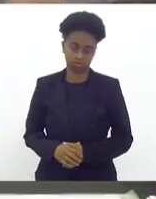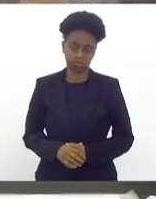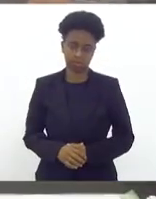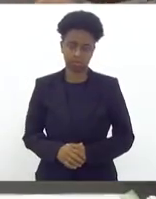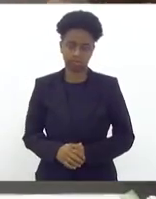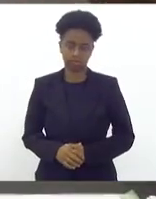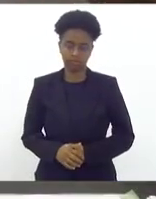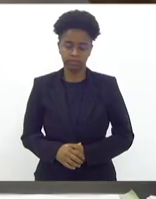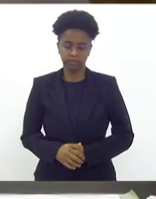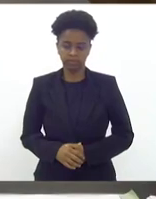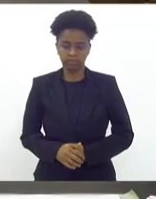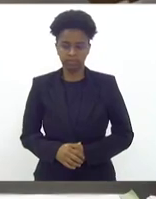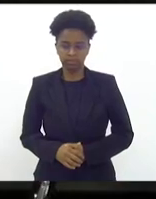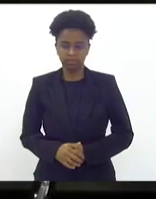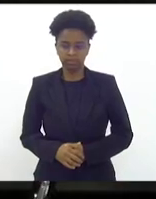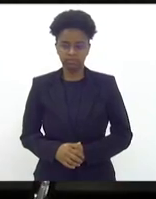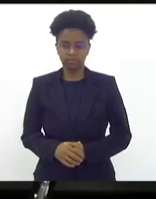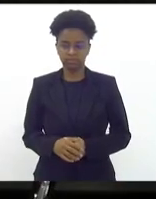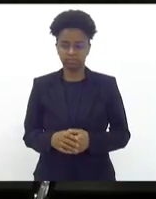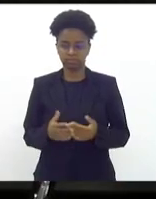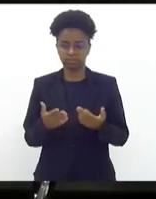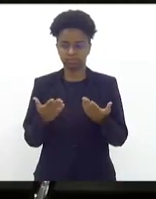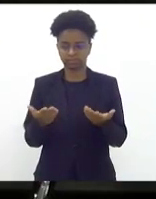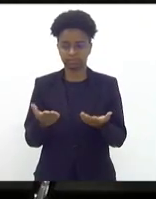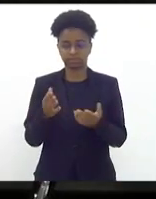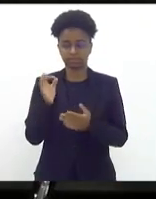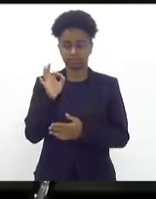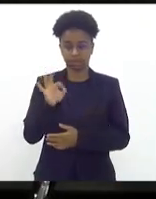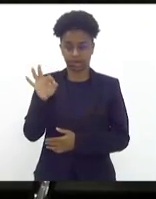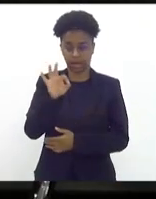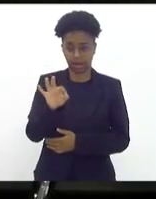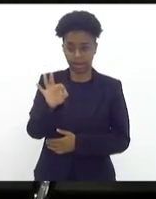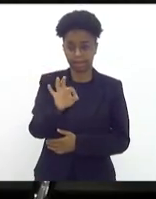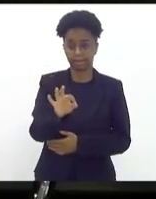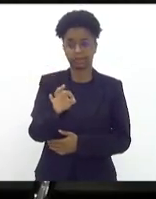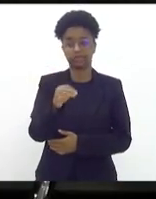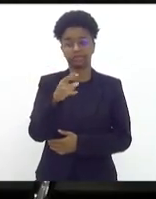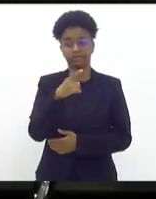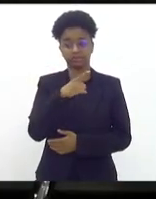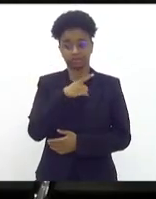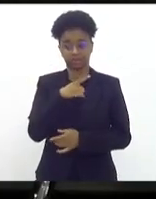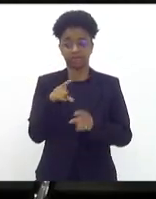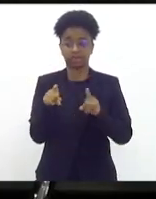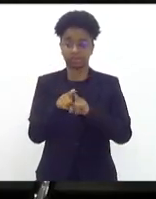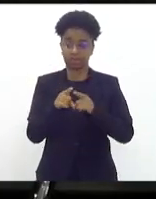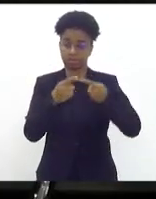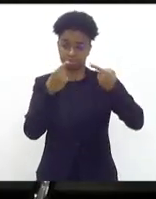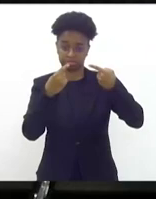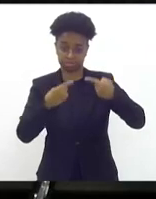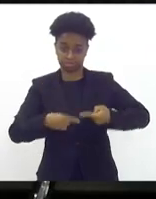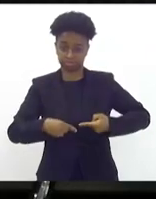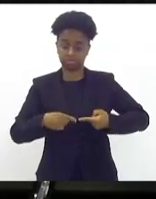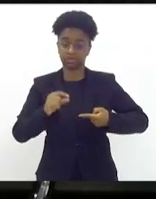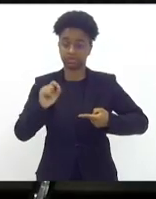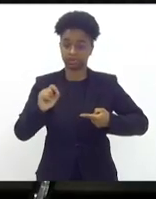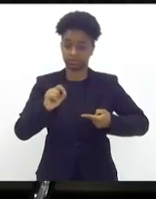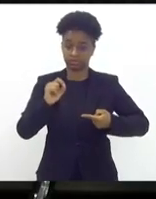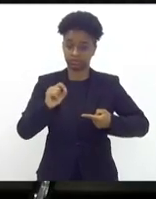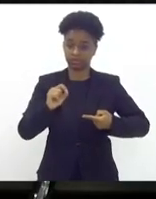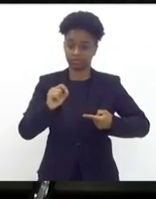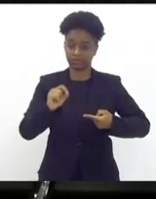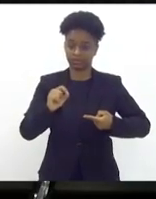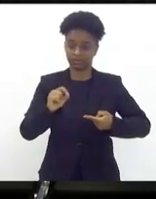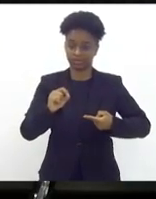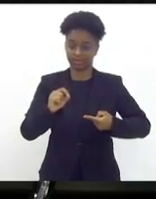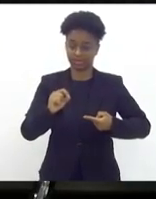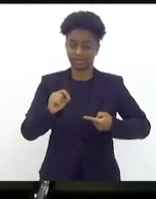Senhor presidente, as abelhas melíferas, né, também têm um adversário grande. Né, jardineiro e apicultor. Que